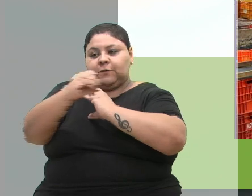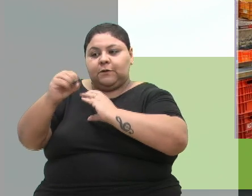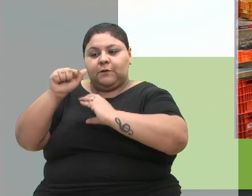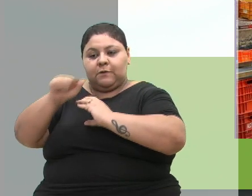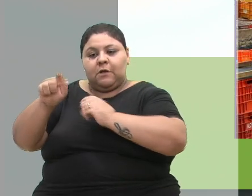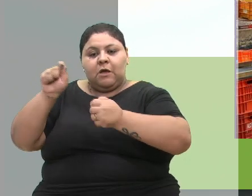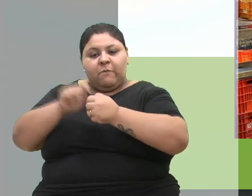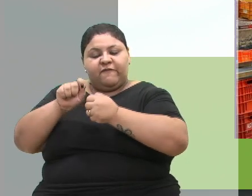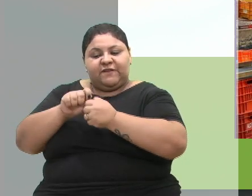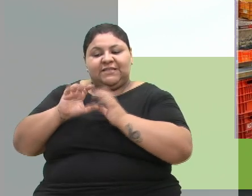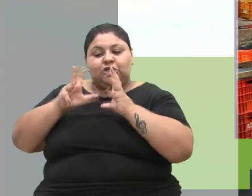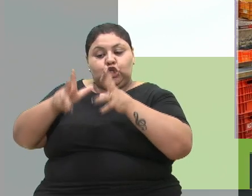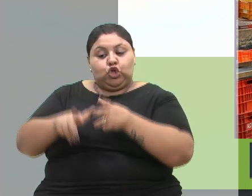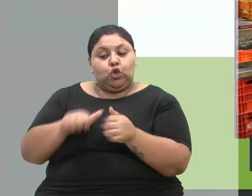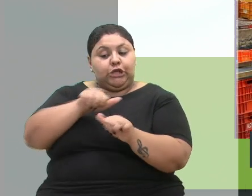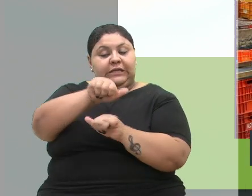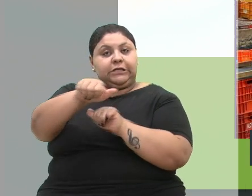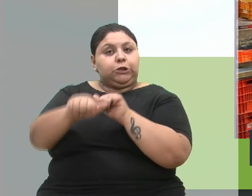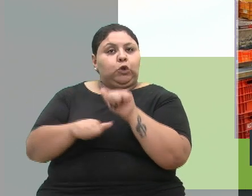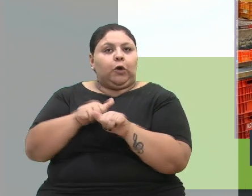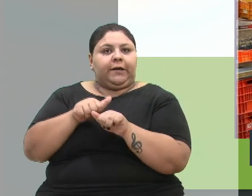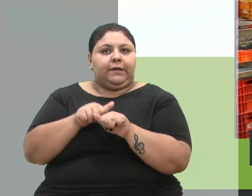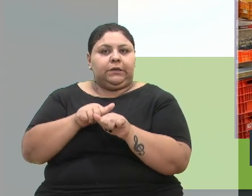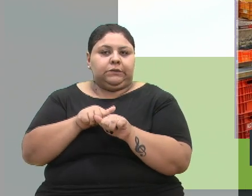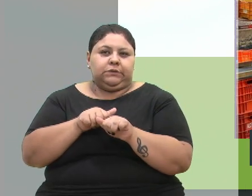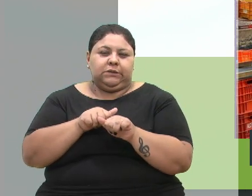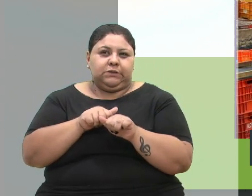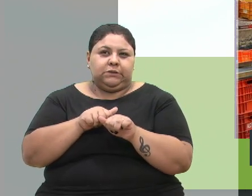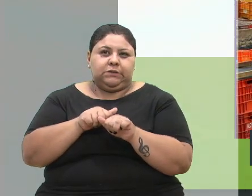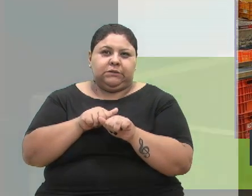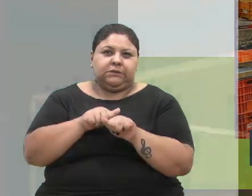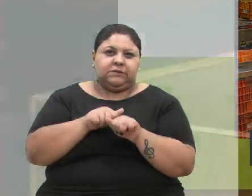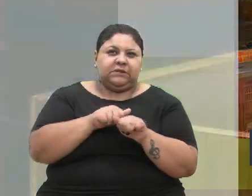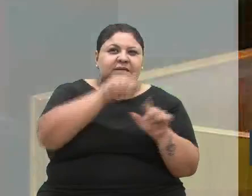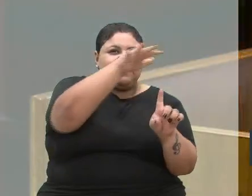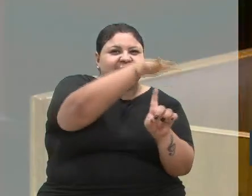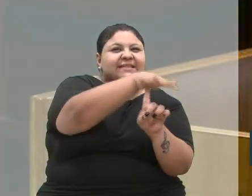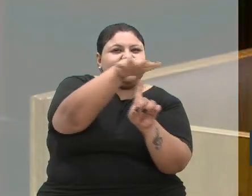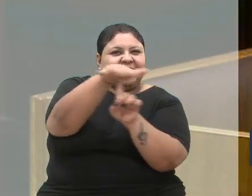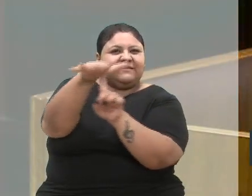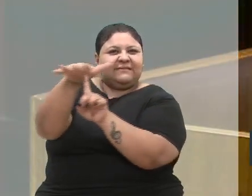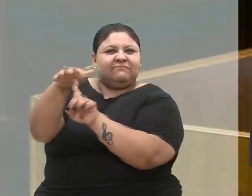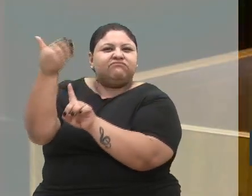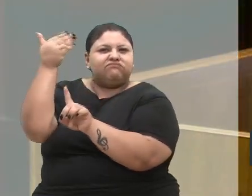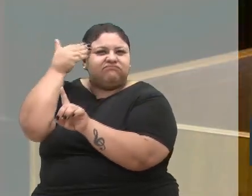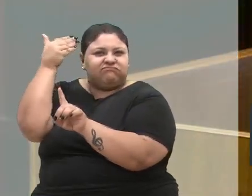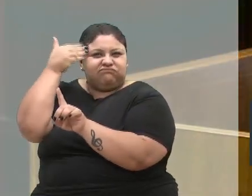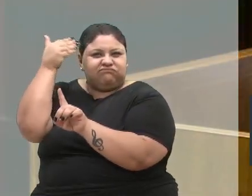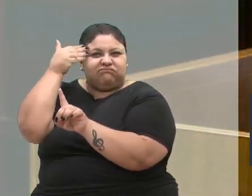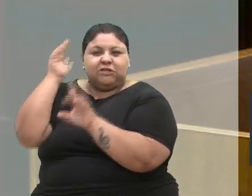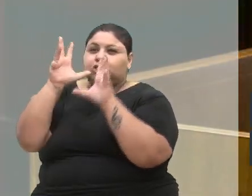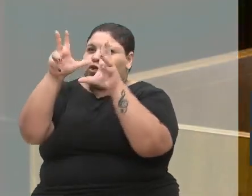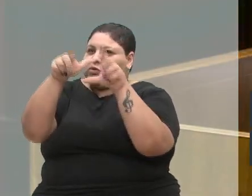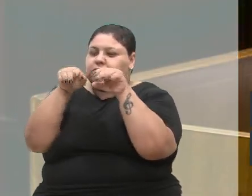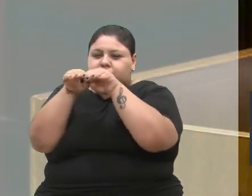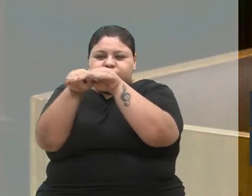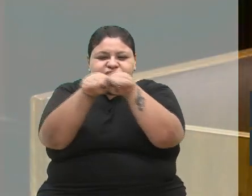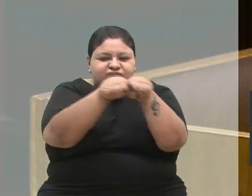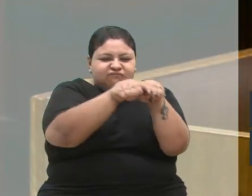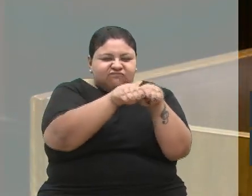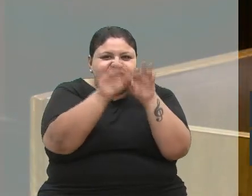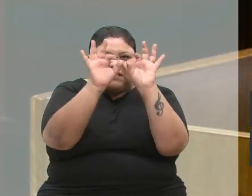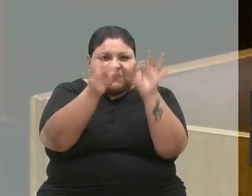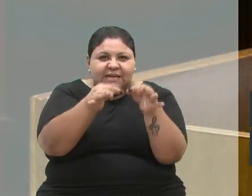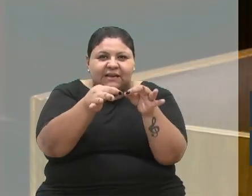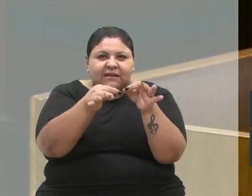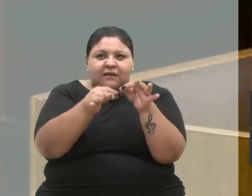troca essas tendas, essas bancas, né, para ficar todas no padrão certo, correto, e